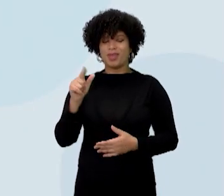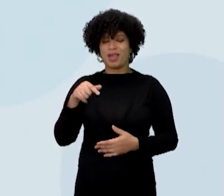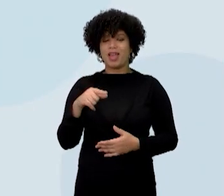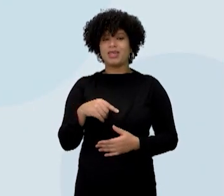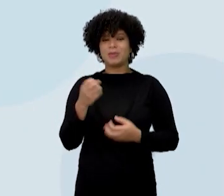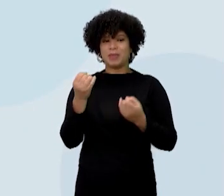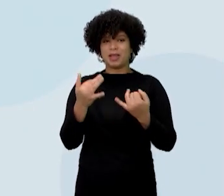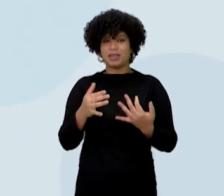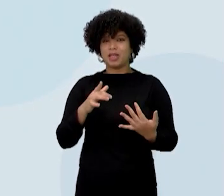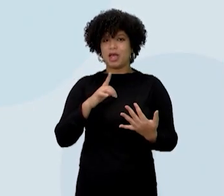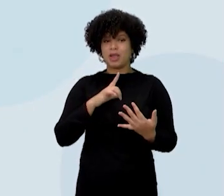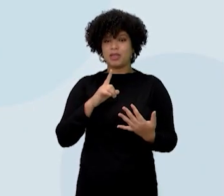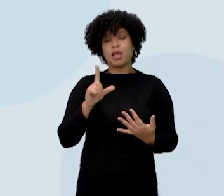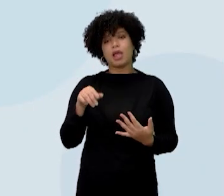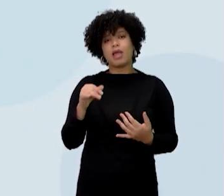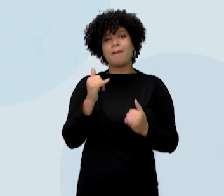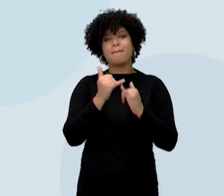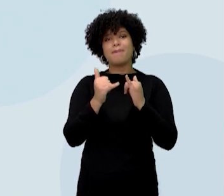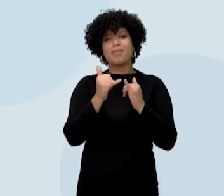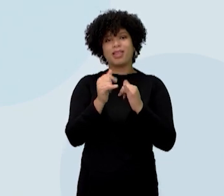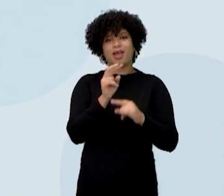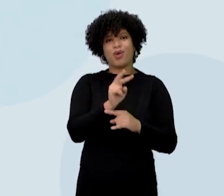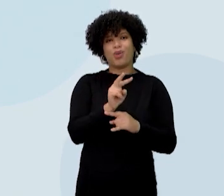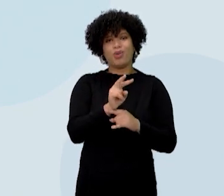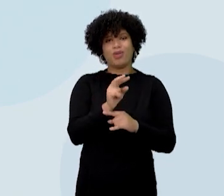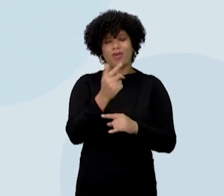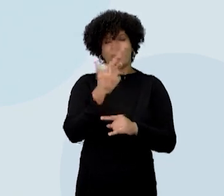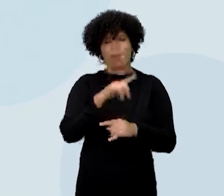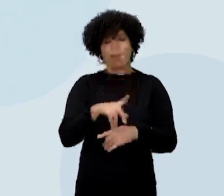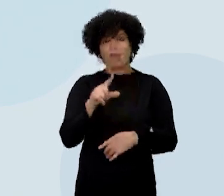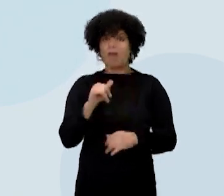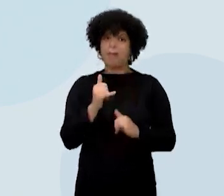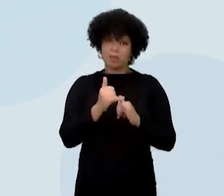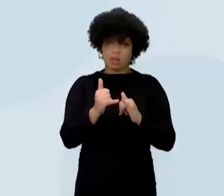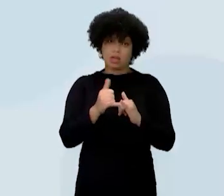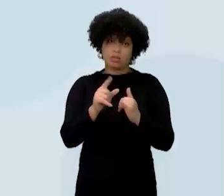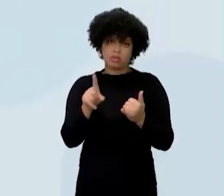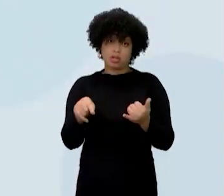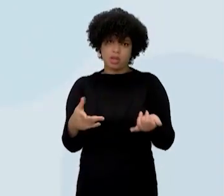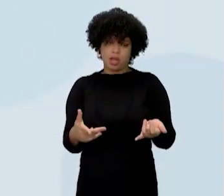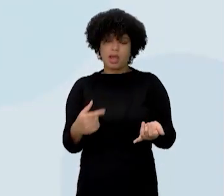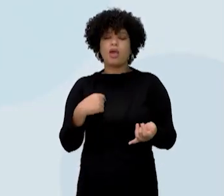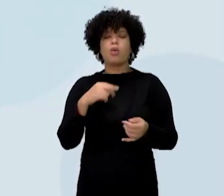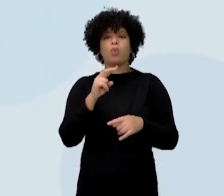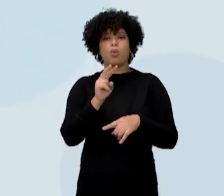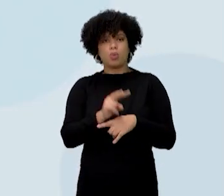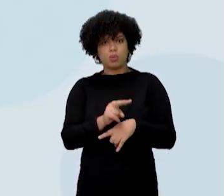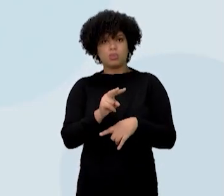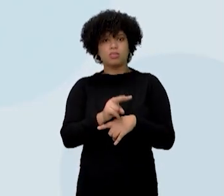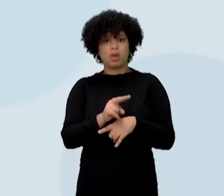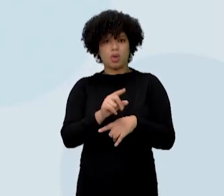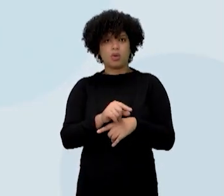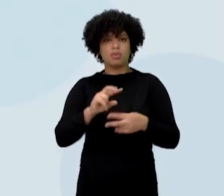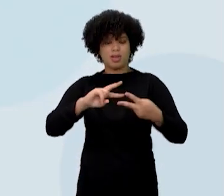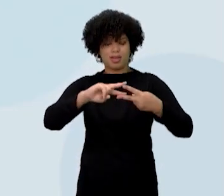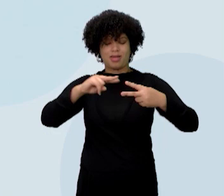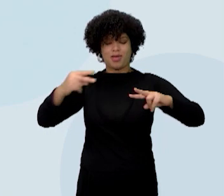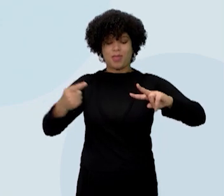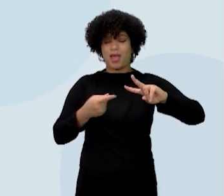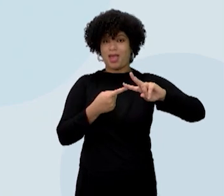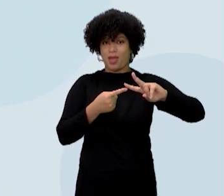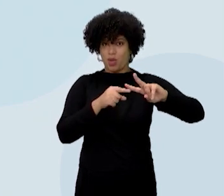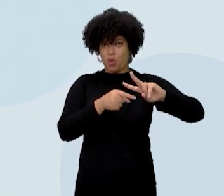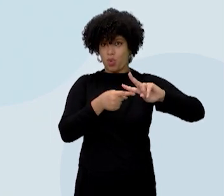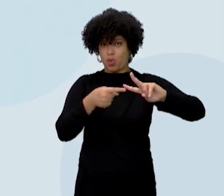formada. Por isso, semi-conservativa. Semi de metade, né? Então eu conservo metade, uma das minhas fitas,